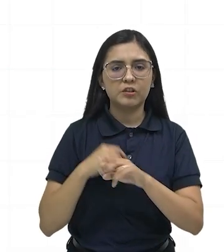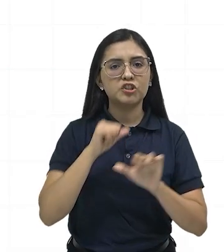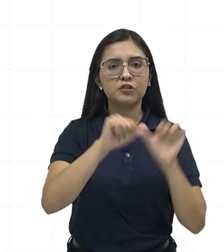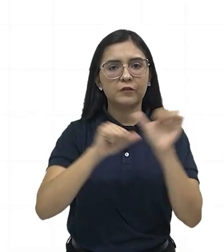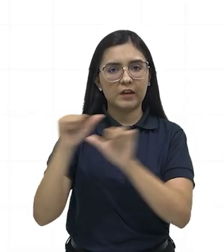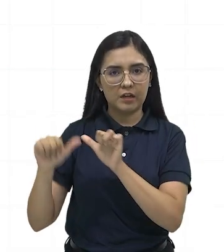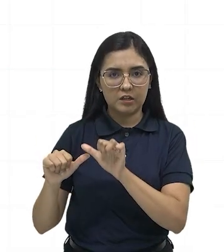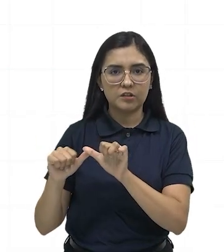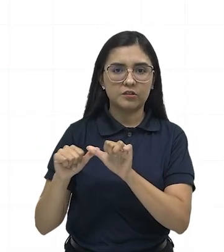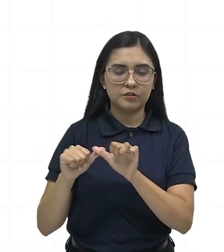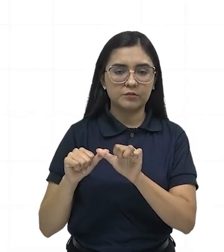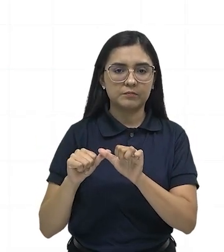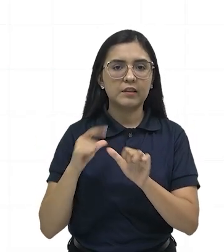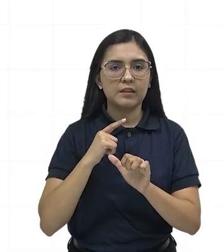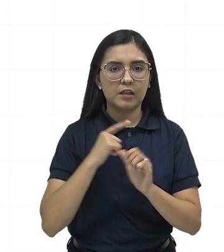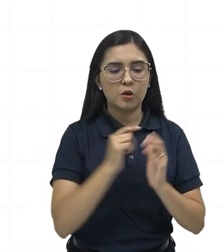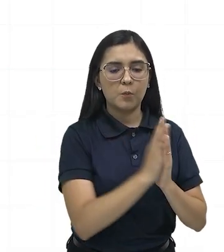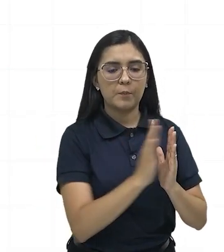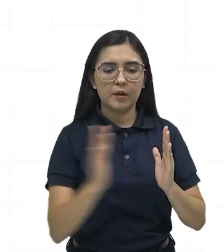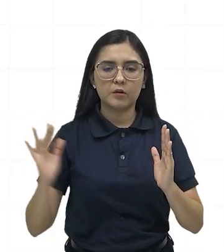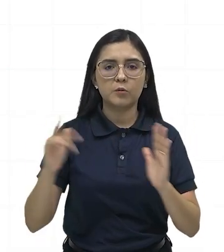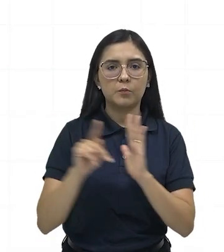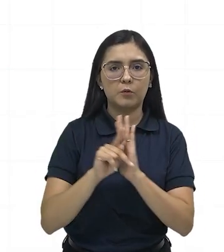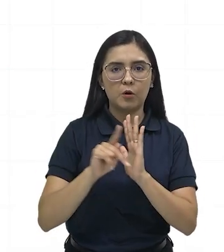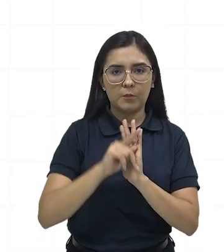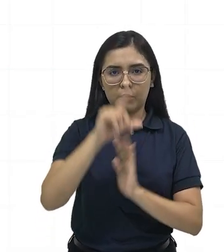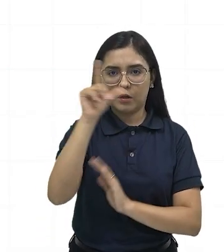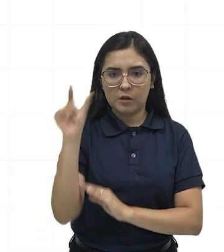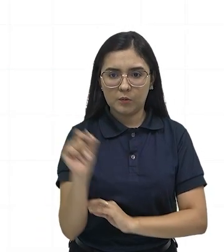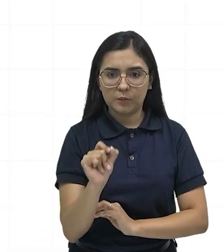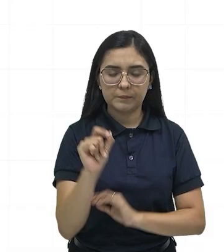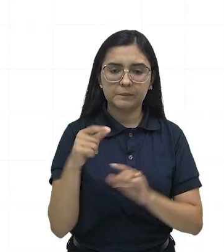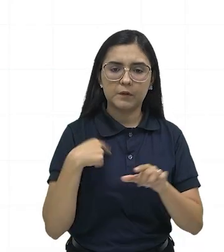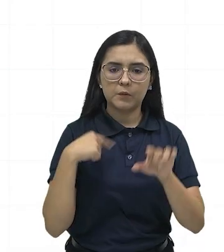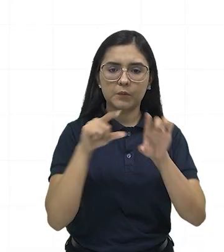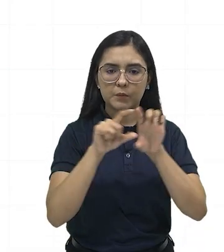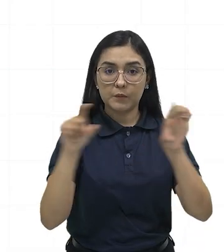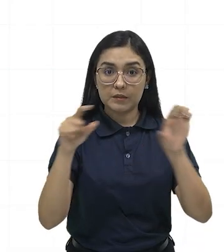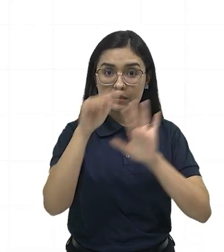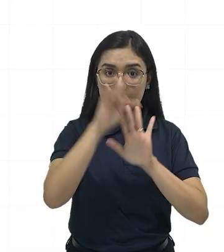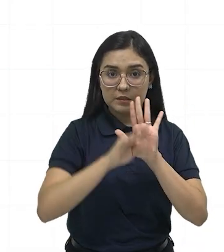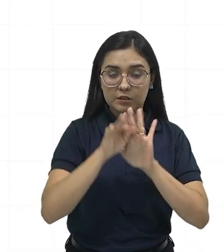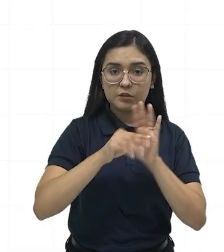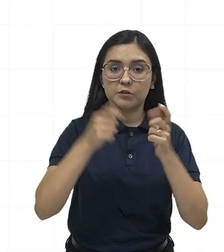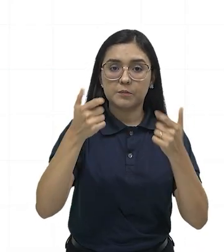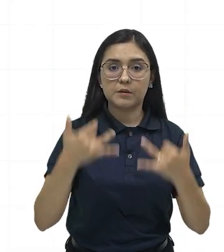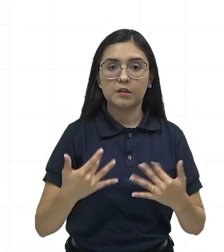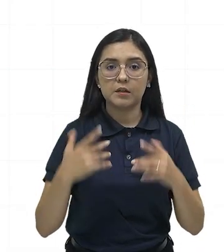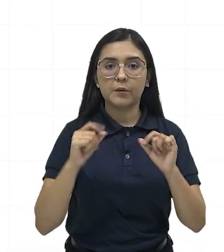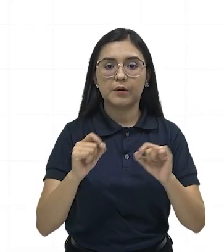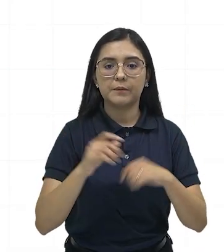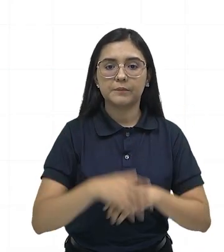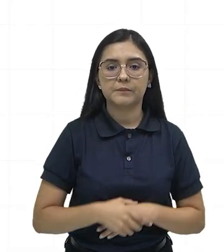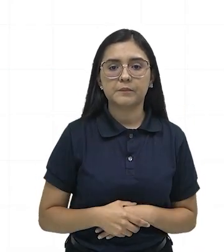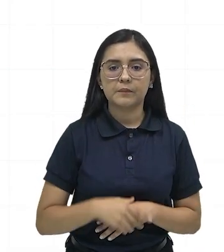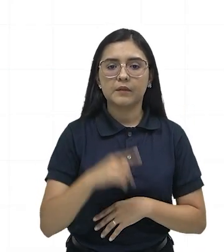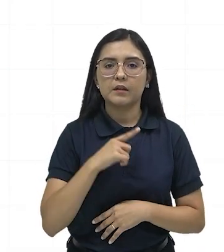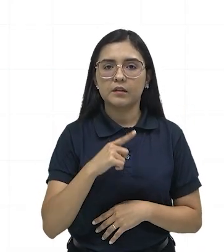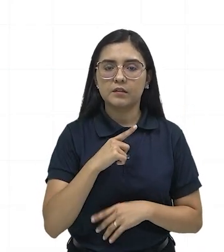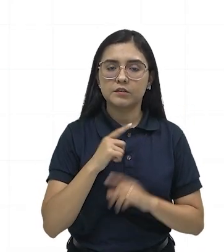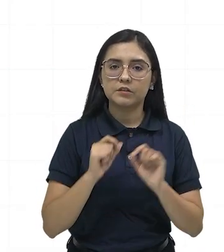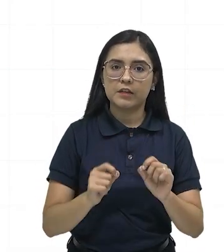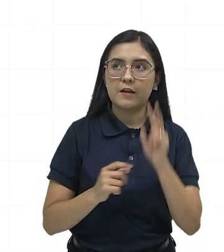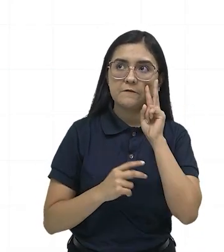um ciclo lunar. E essa parte, gente, do texto aí da cartela, onde fala sua parte iluminada